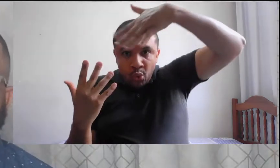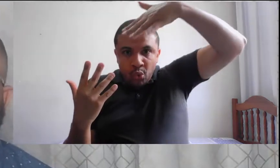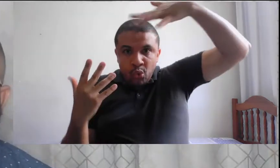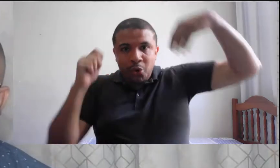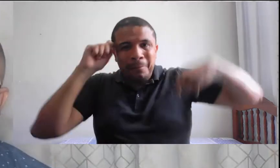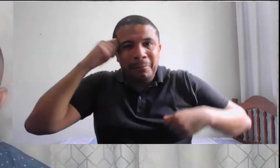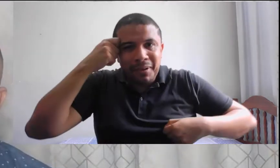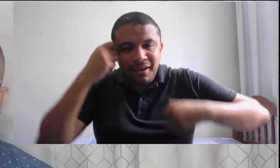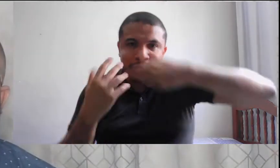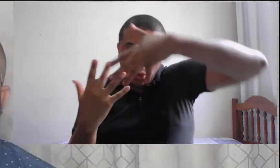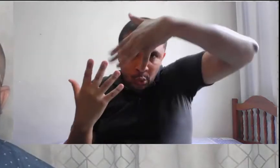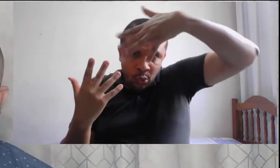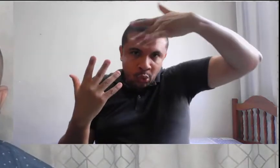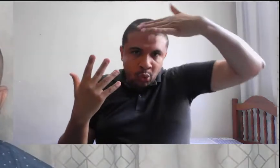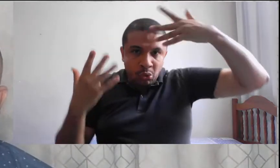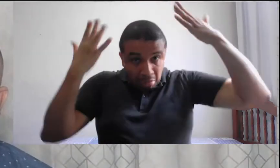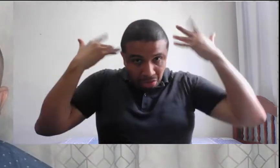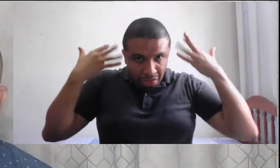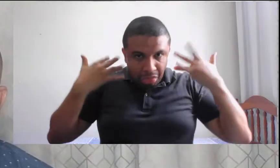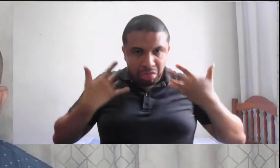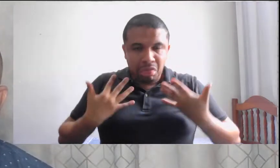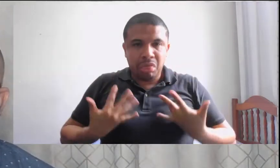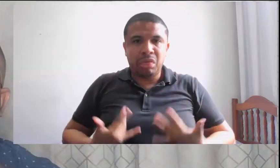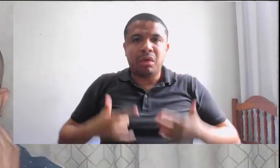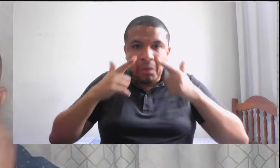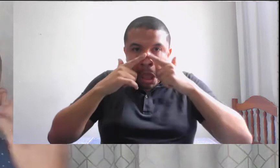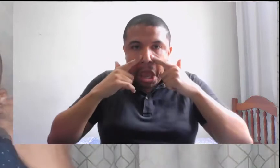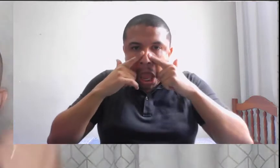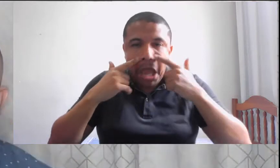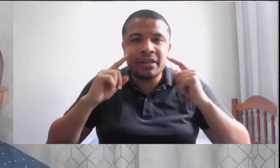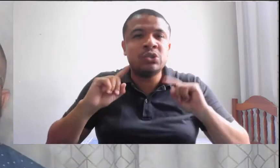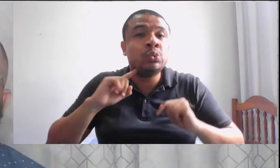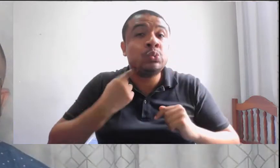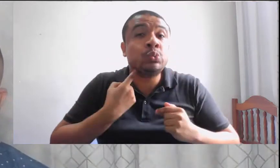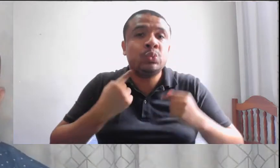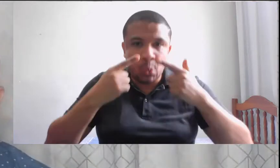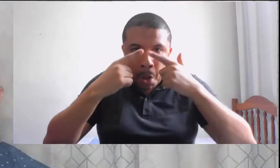escura que nos deixava com o nariz sujo